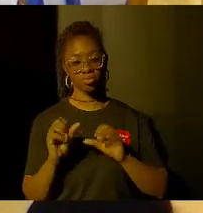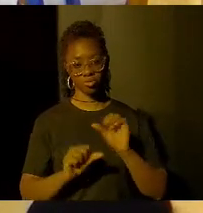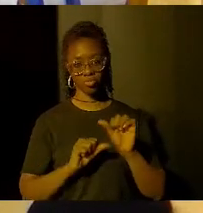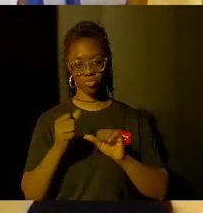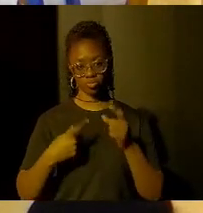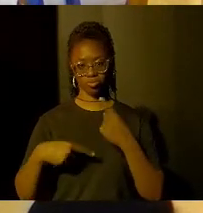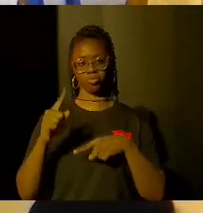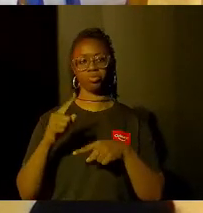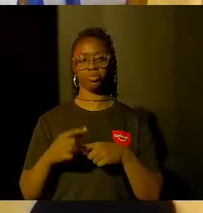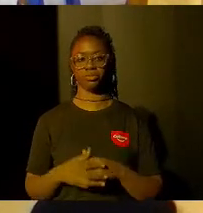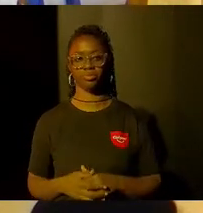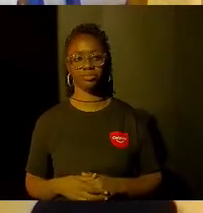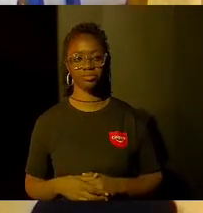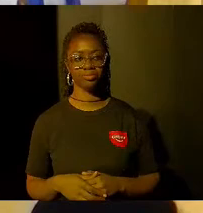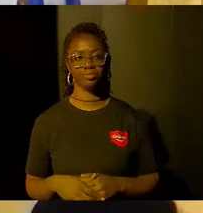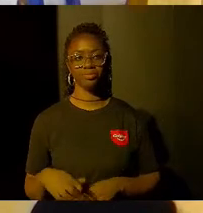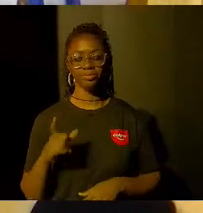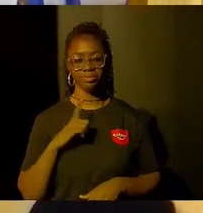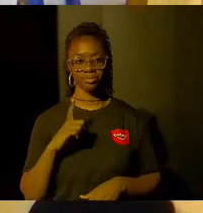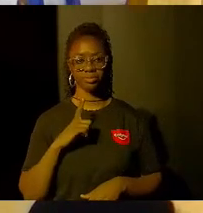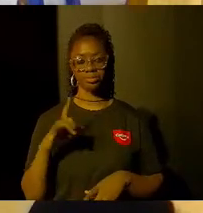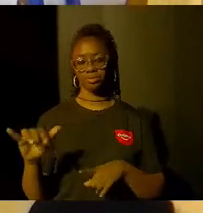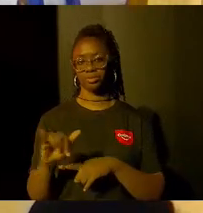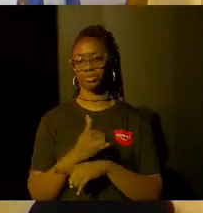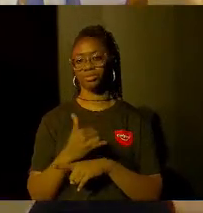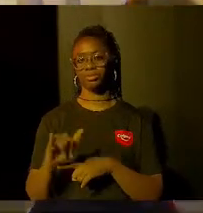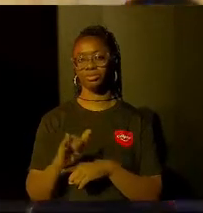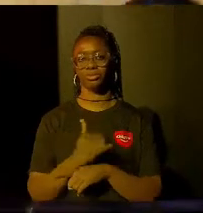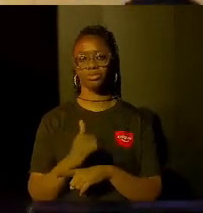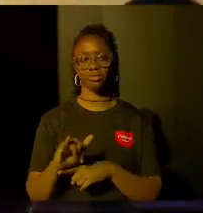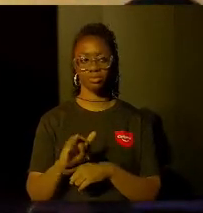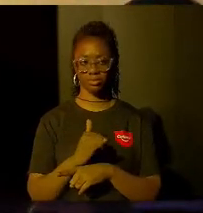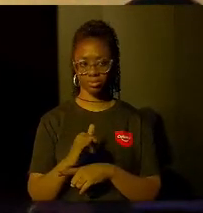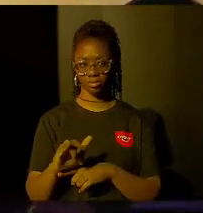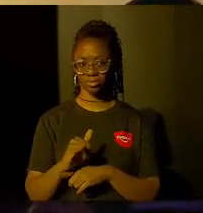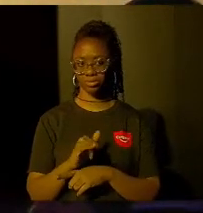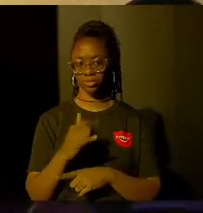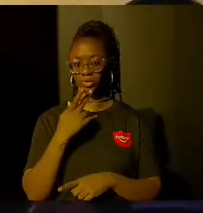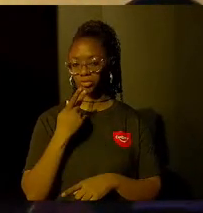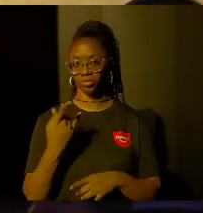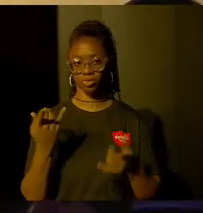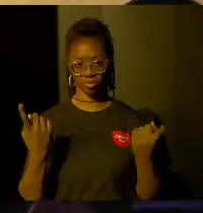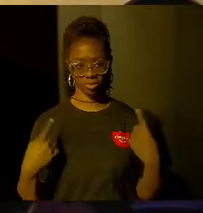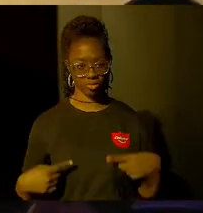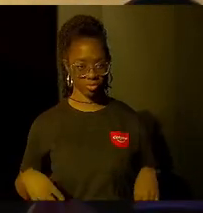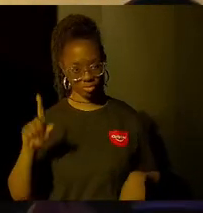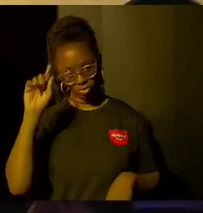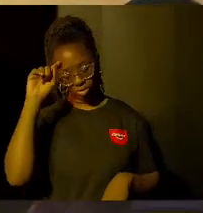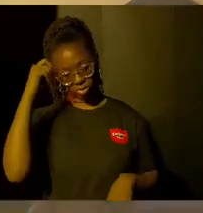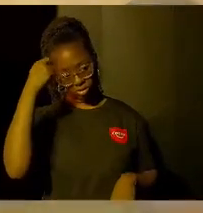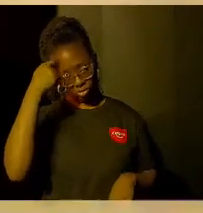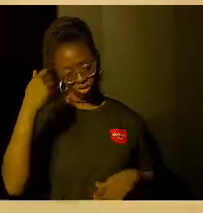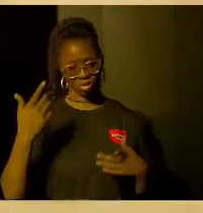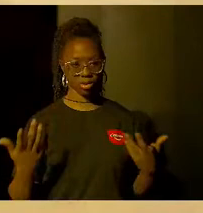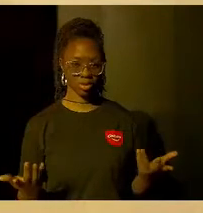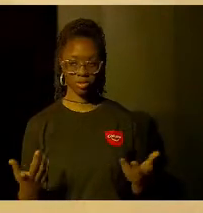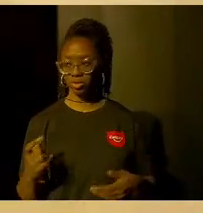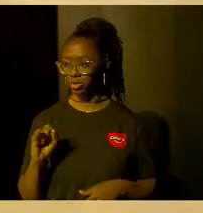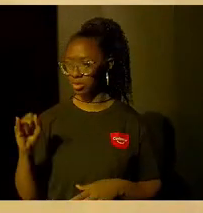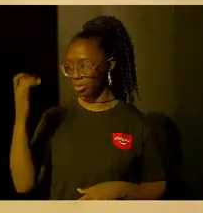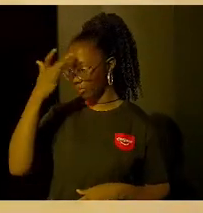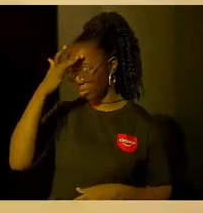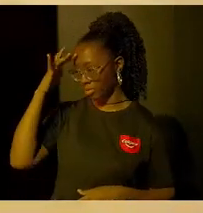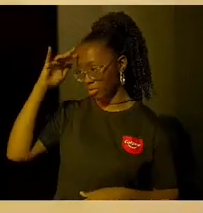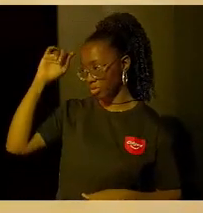existe uma estratégia para falar dos corpos negros se tiver pessoa preta aqui